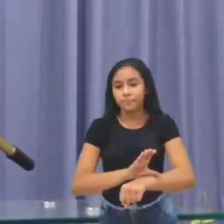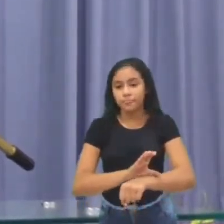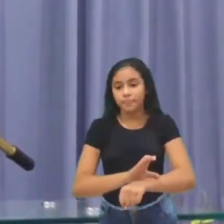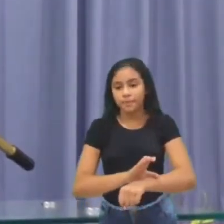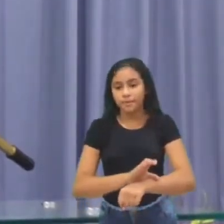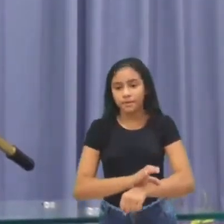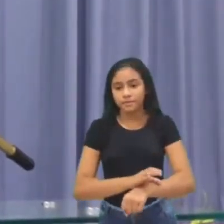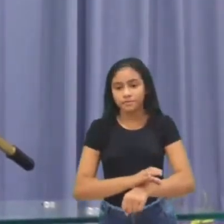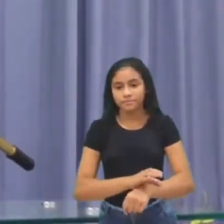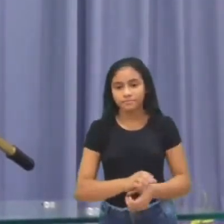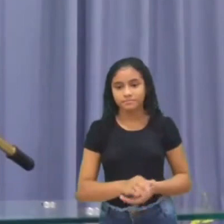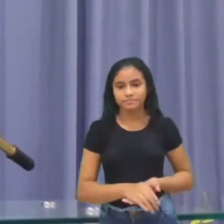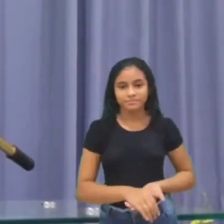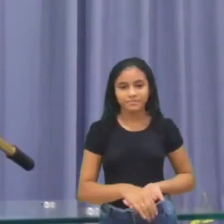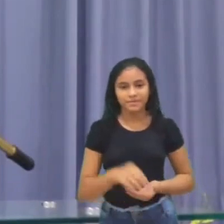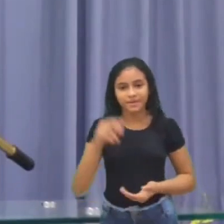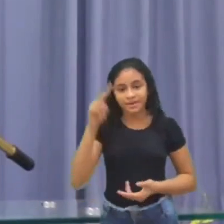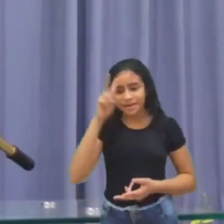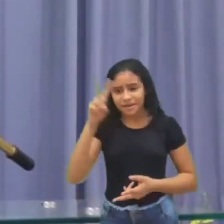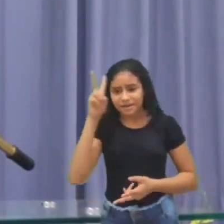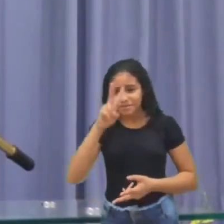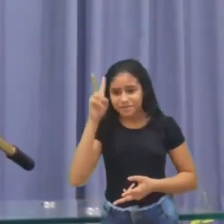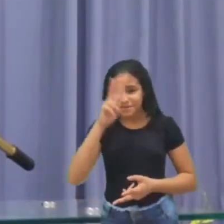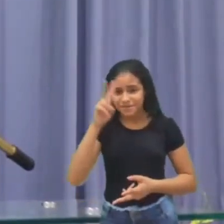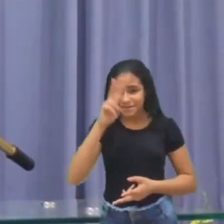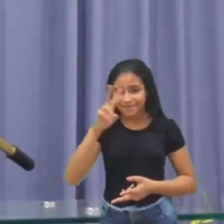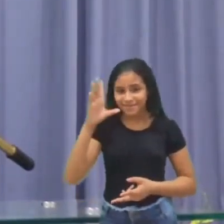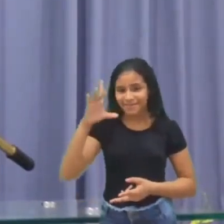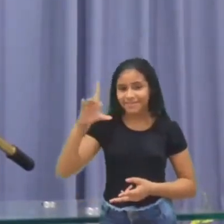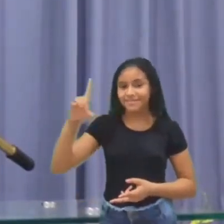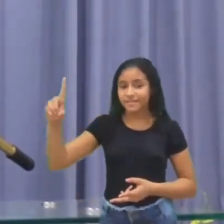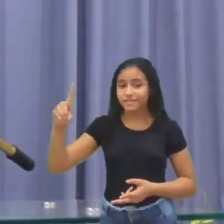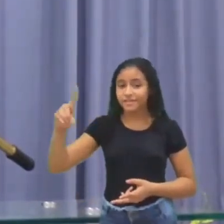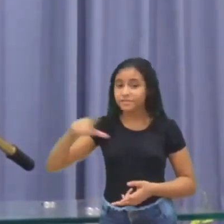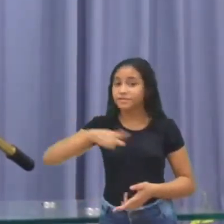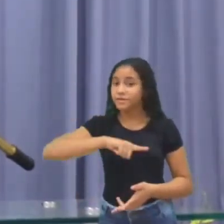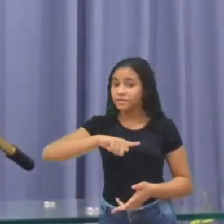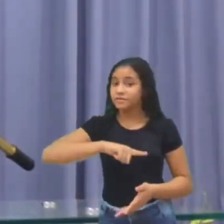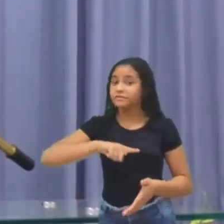Lembre-se que Deus já havia feito a promessa.